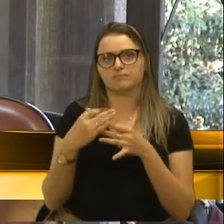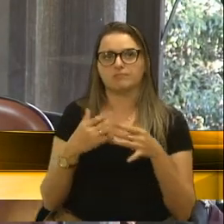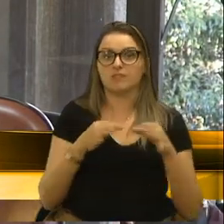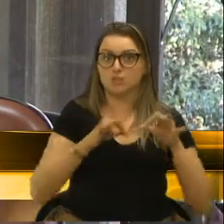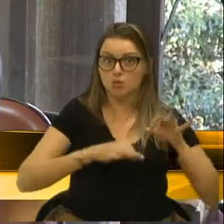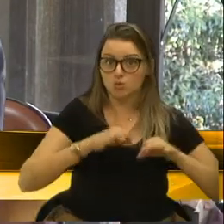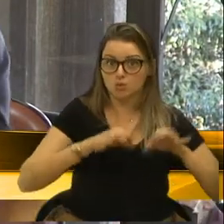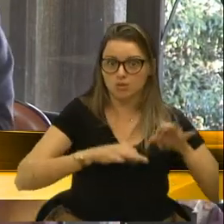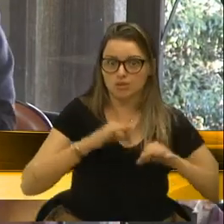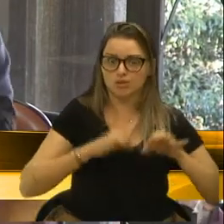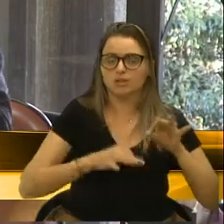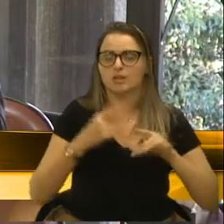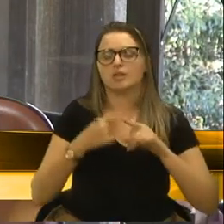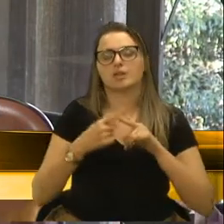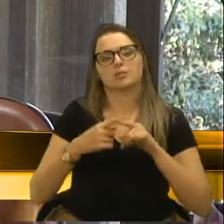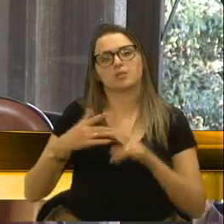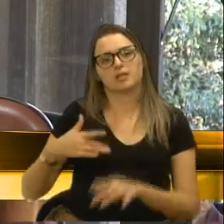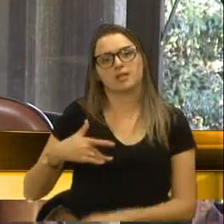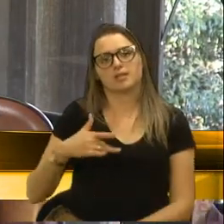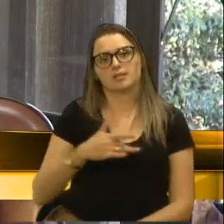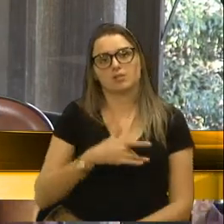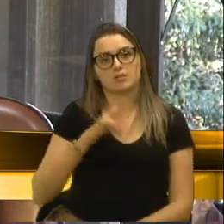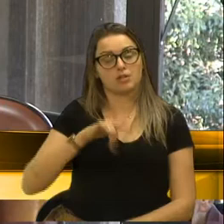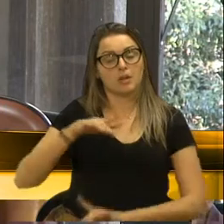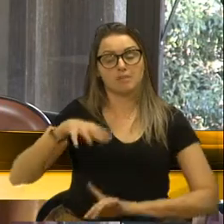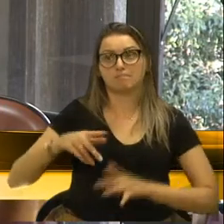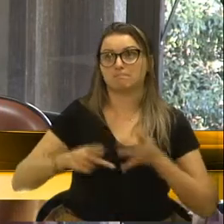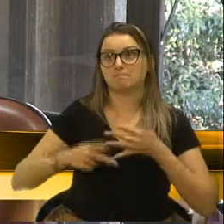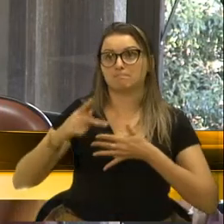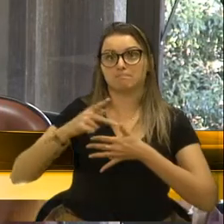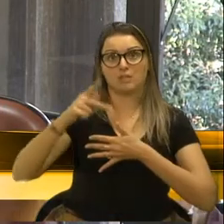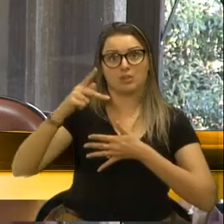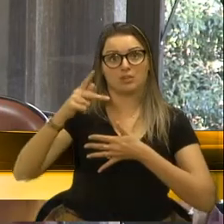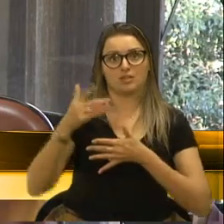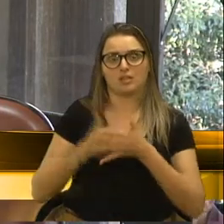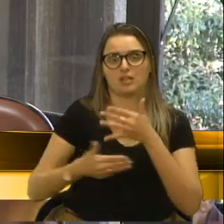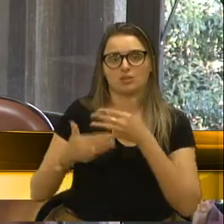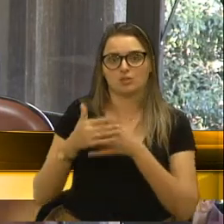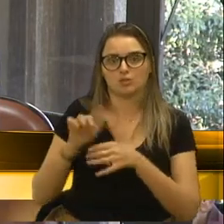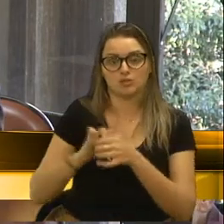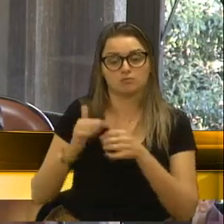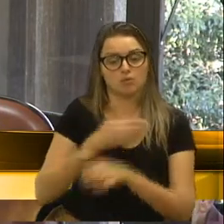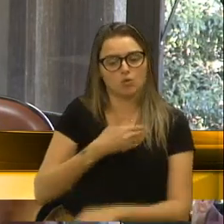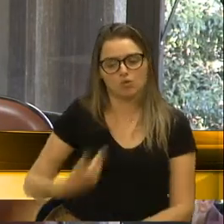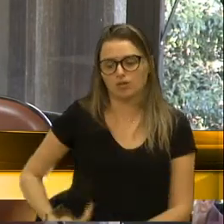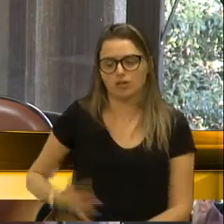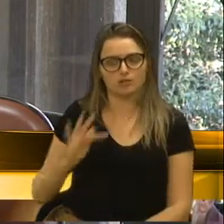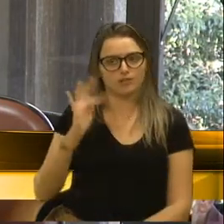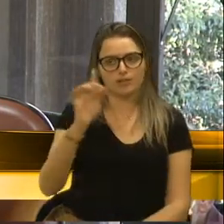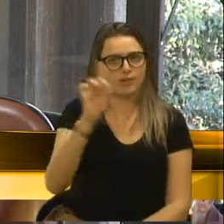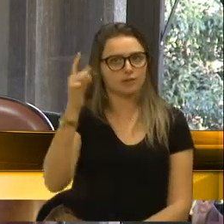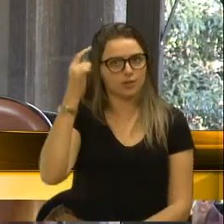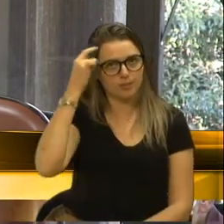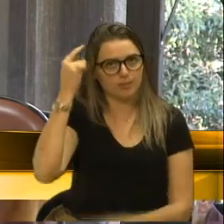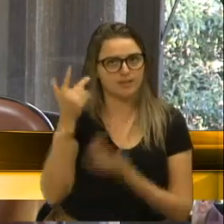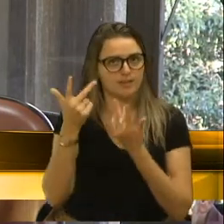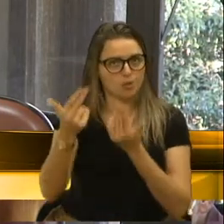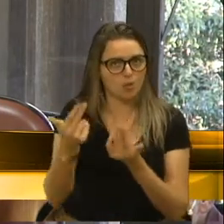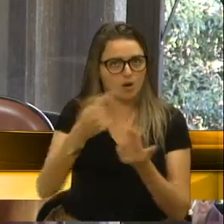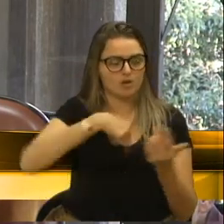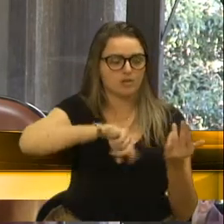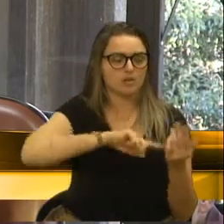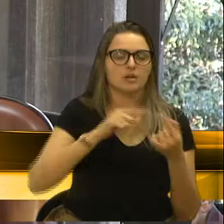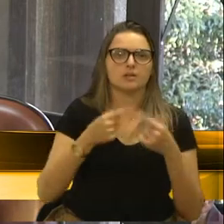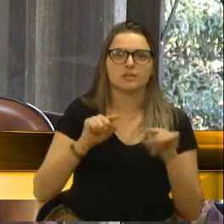especial, a saúde, ela é uma prioridade nacional, ainda que o governo federal não pense assim, mas nós precisamos. Eu quero, inicialmente,